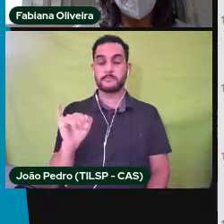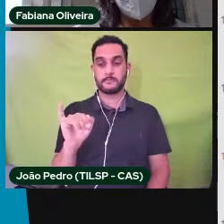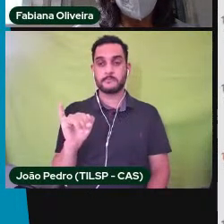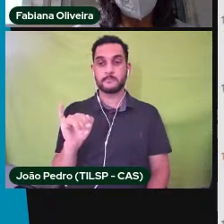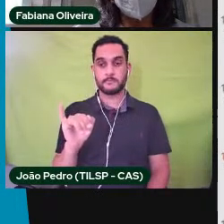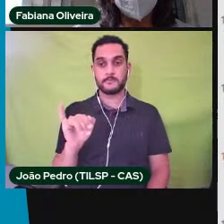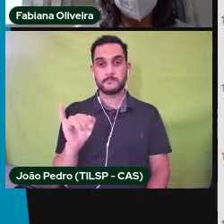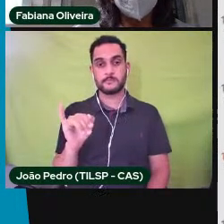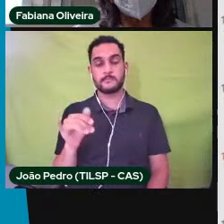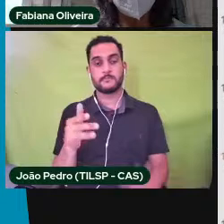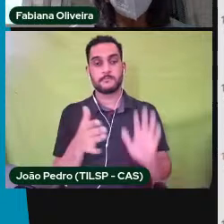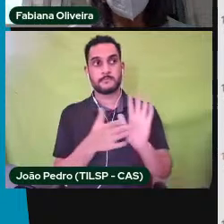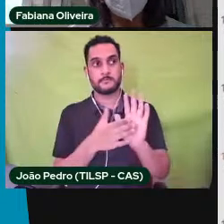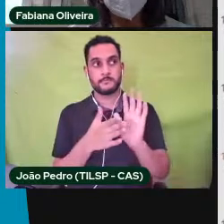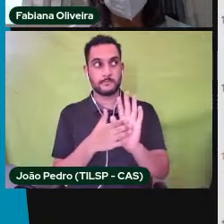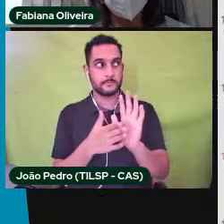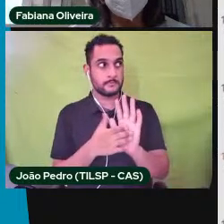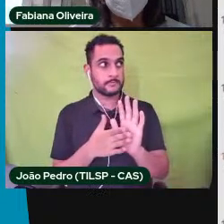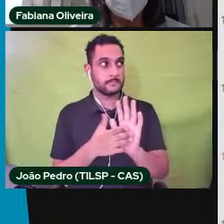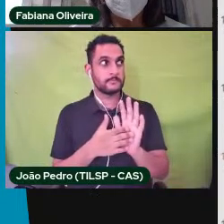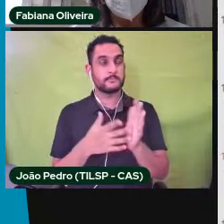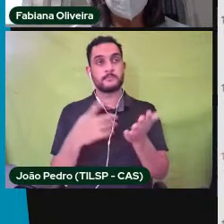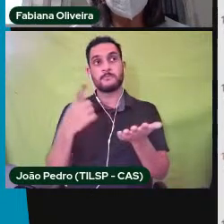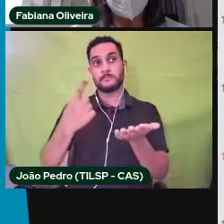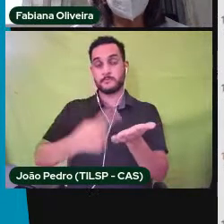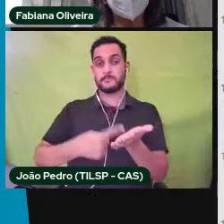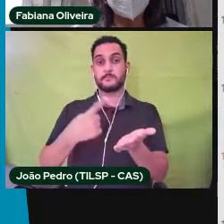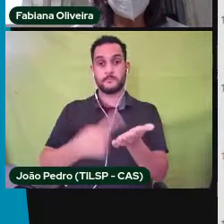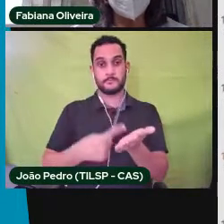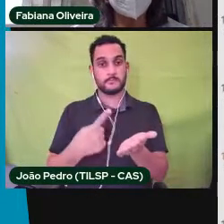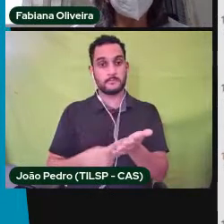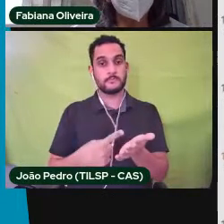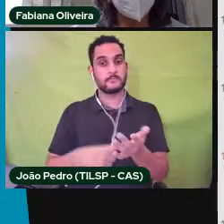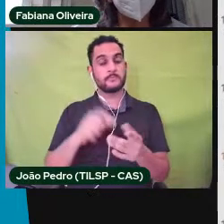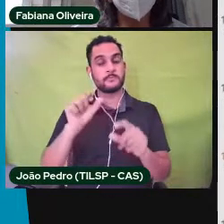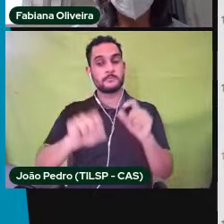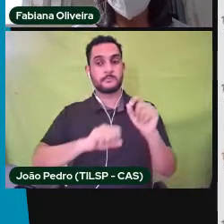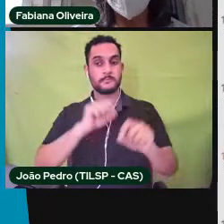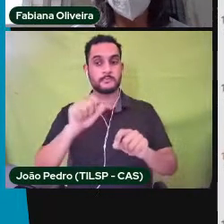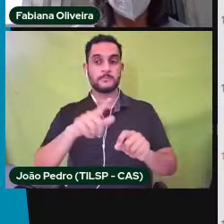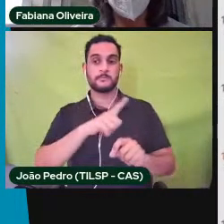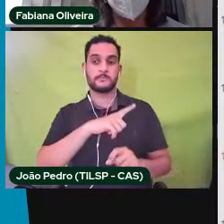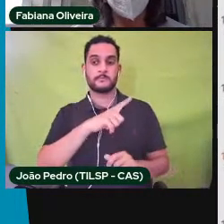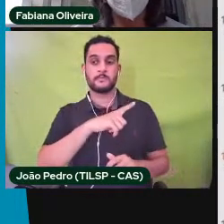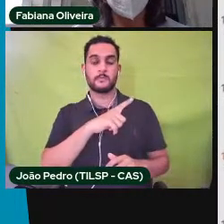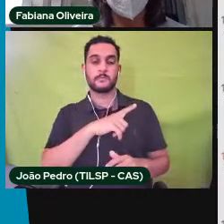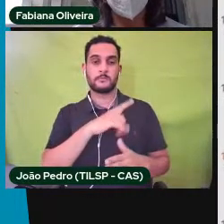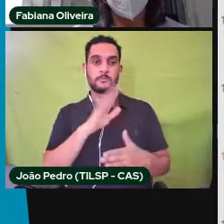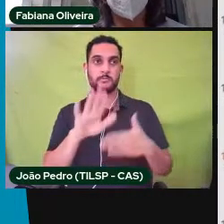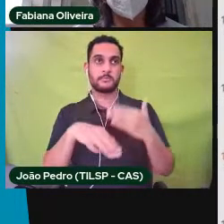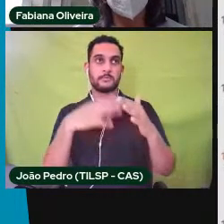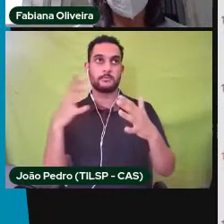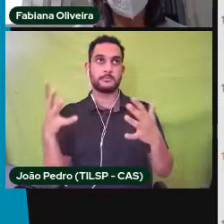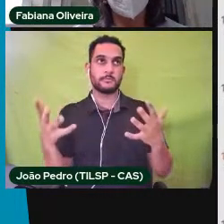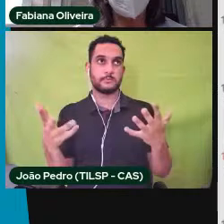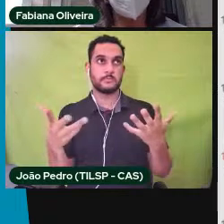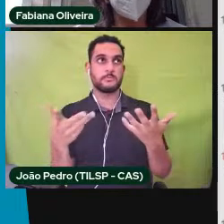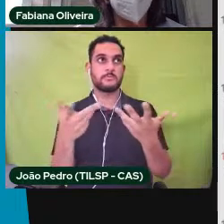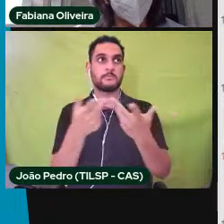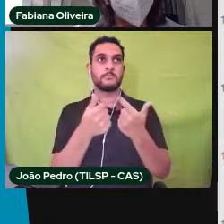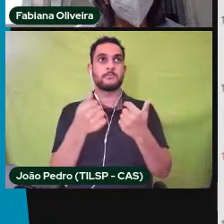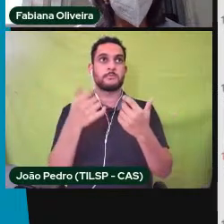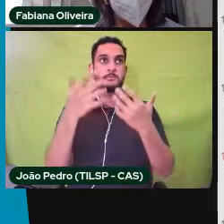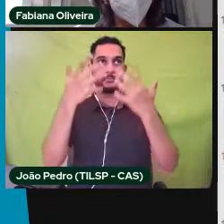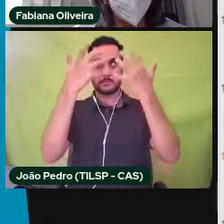ela propõe e ela se compromete a trabalhar e desenvolver talentos e habilidades físicas, sensoriais, intelectuais